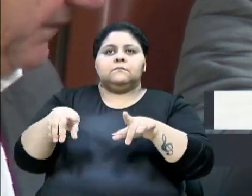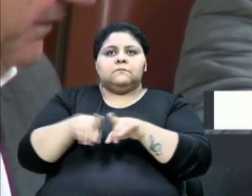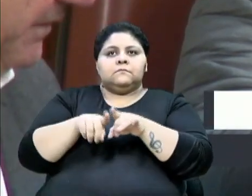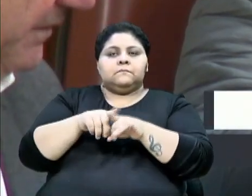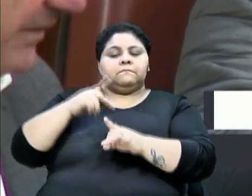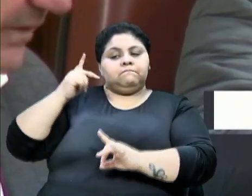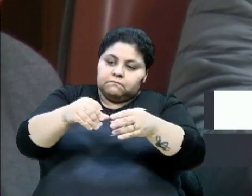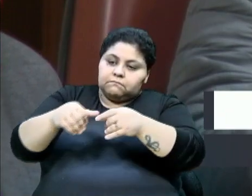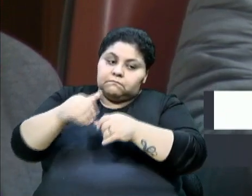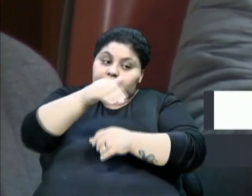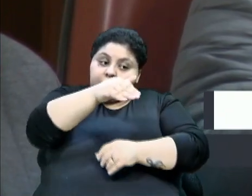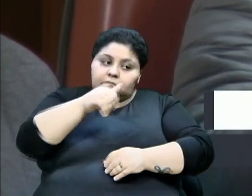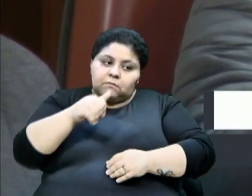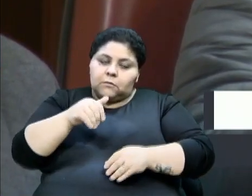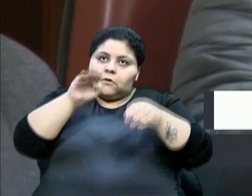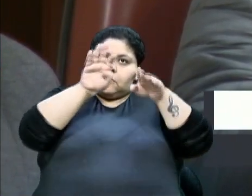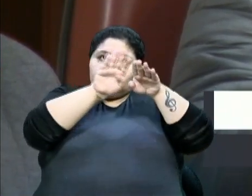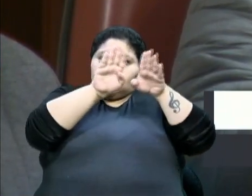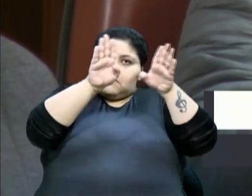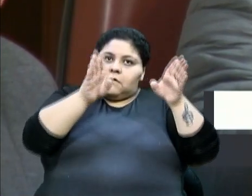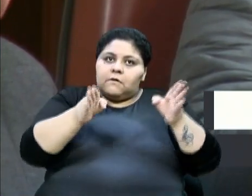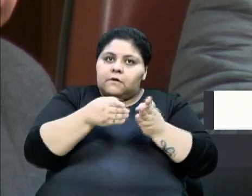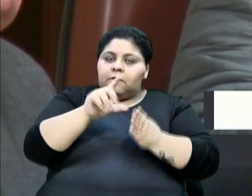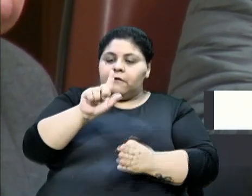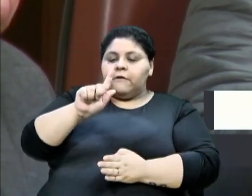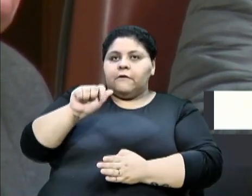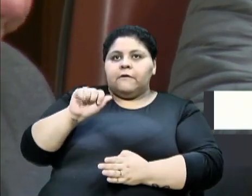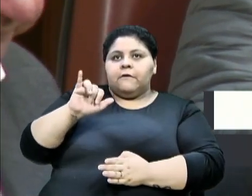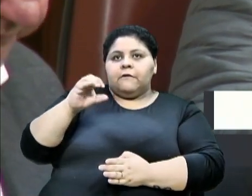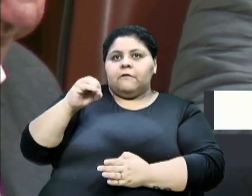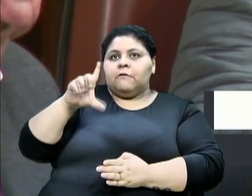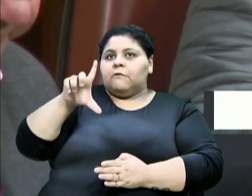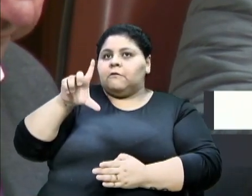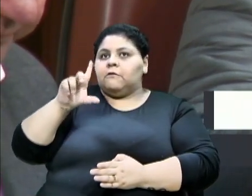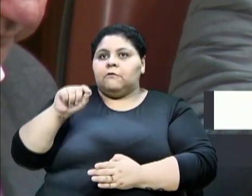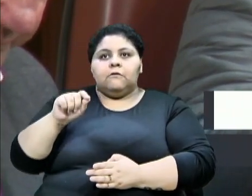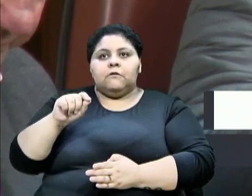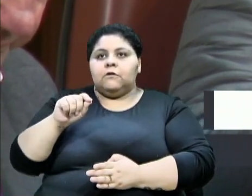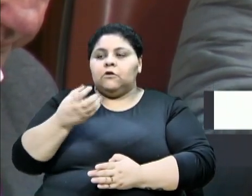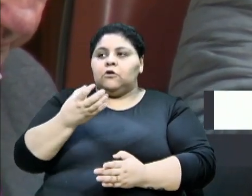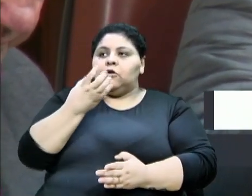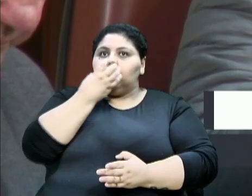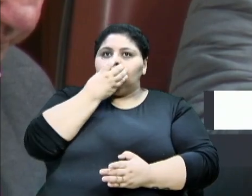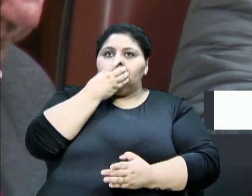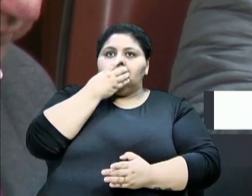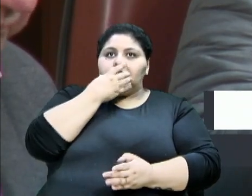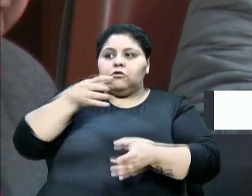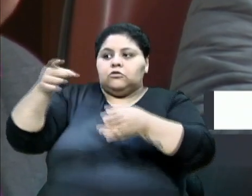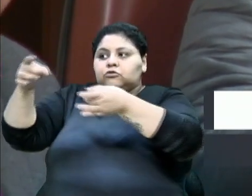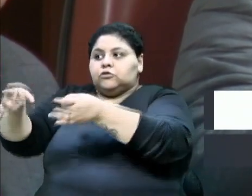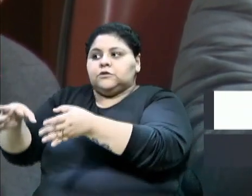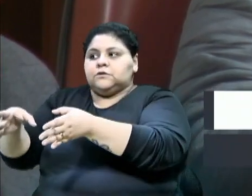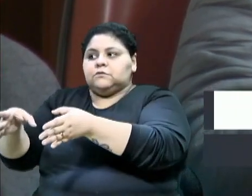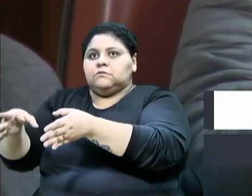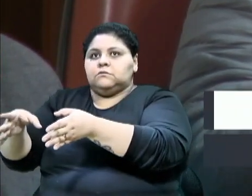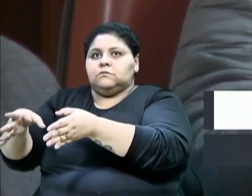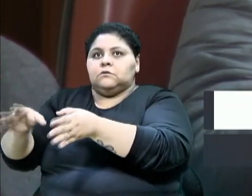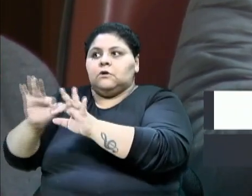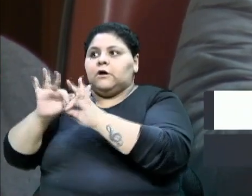Reolon, a mulher, eu vi isso. Um porquinho pequenininho perdeu a mãe